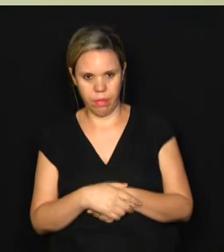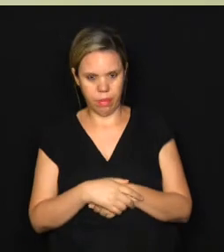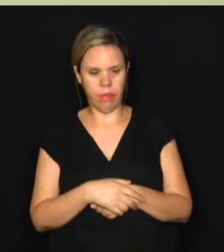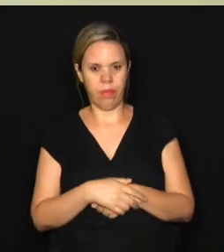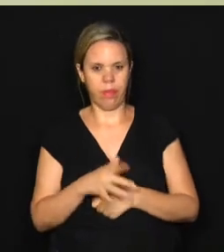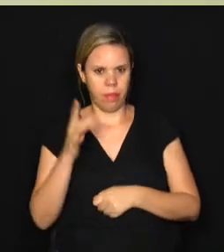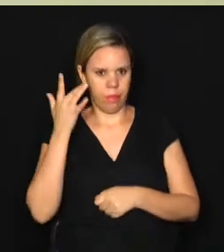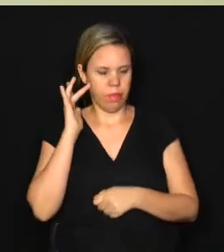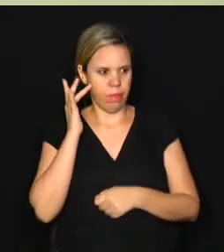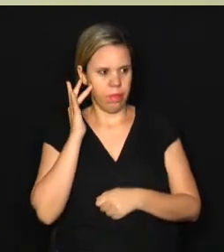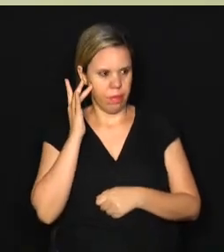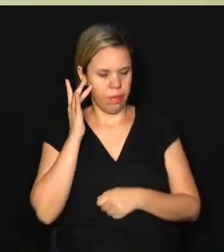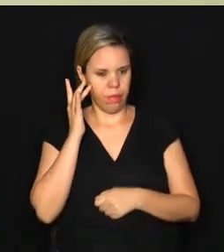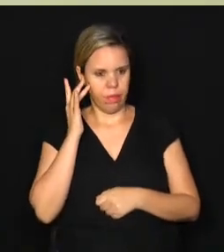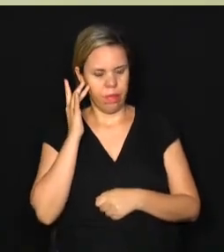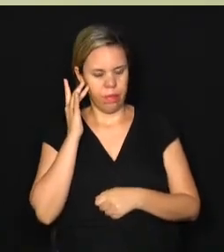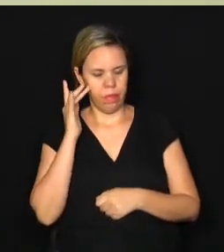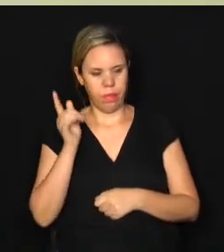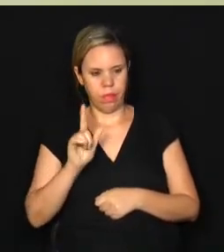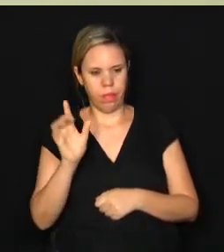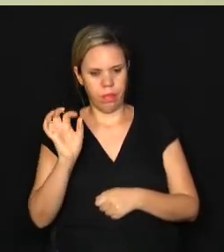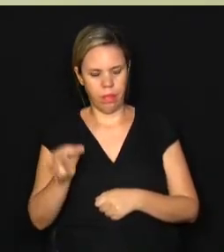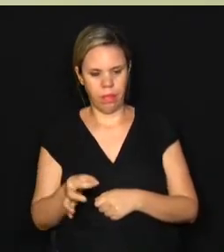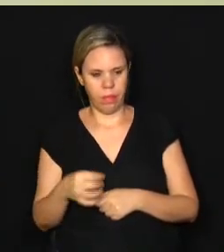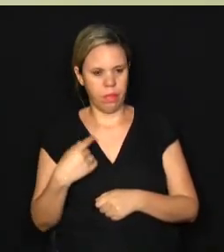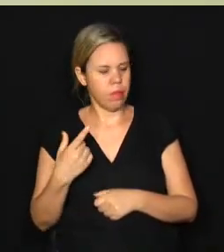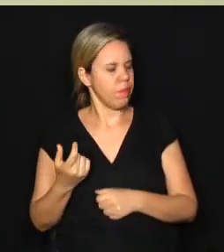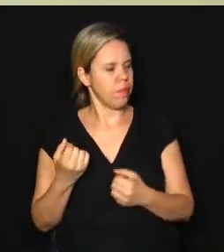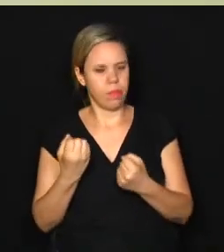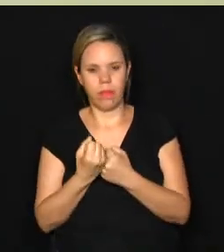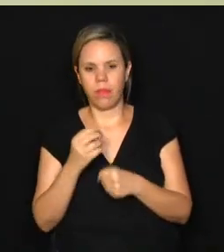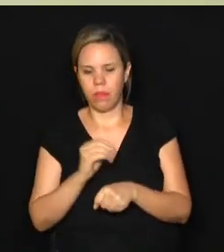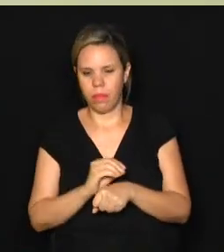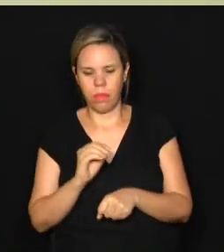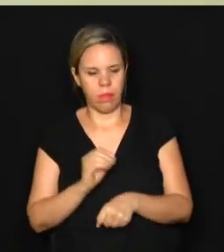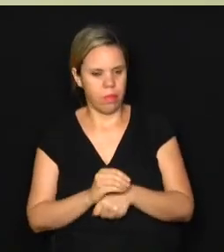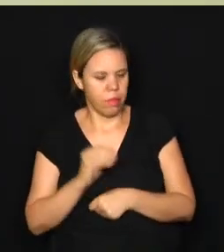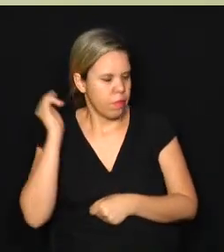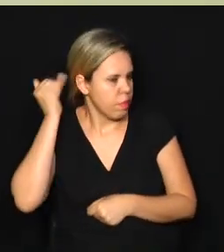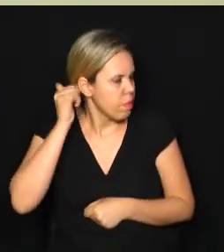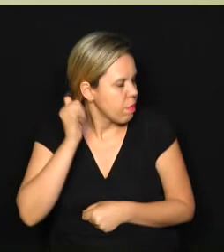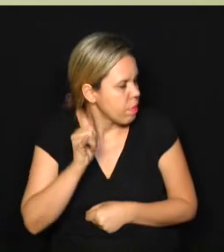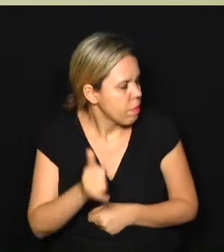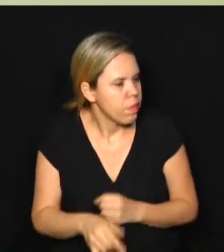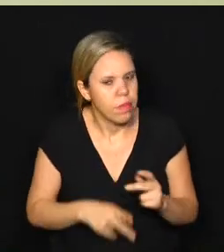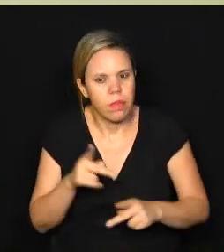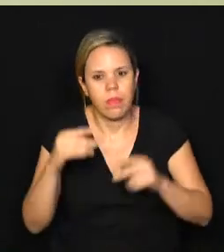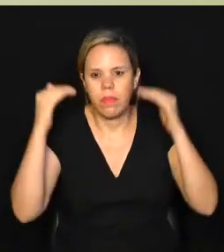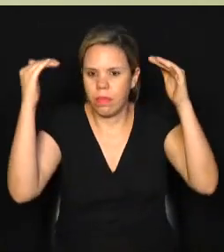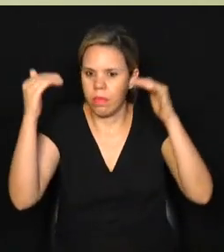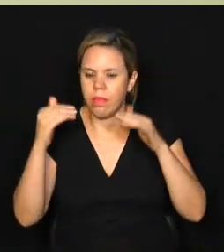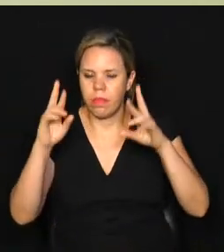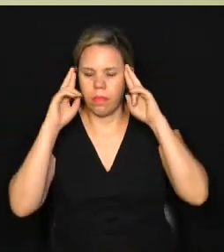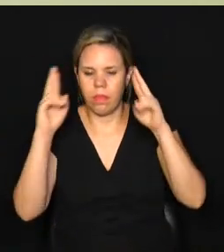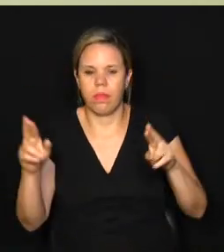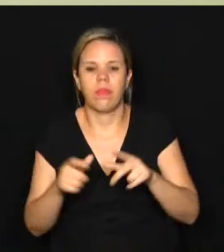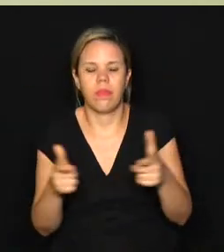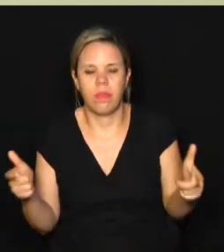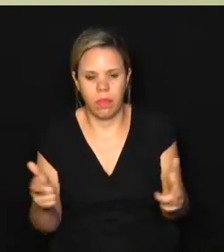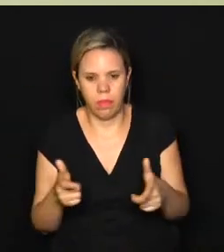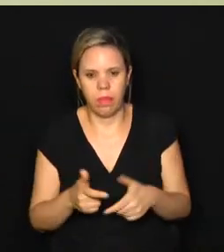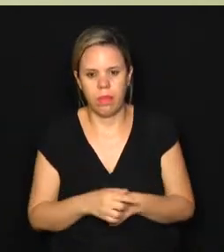que é mais do que óbvio que não se sustenta essa narrativa e que a soberania popular ela precisa ser respeitada nesse